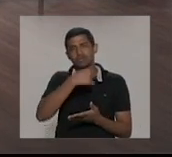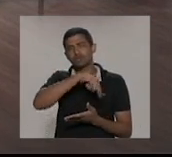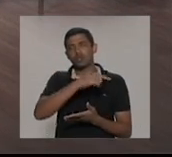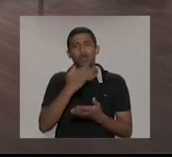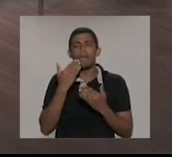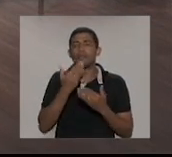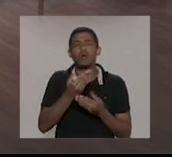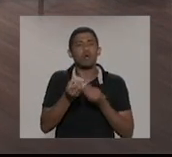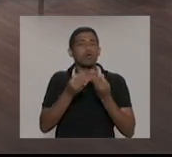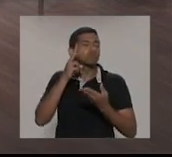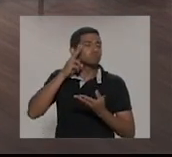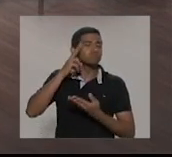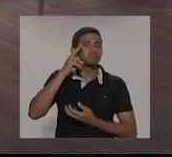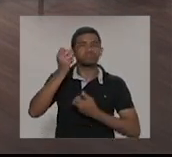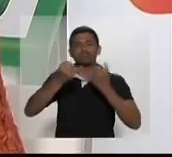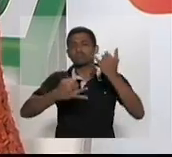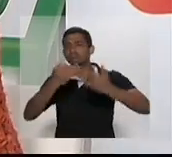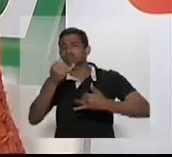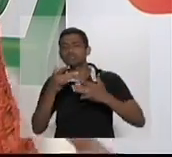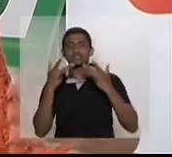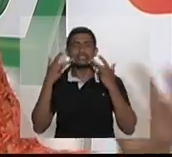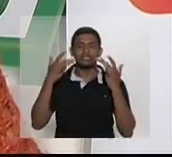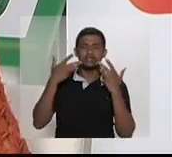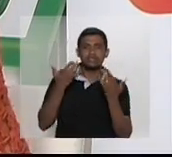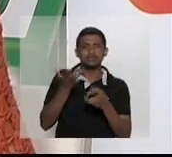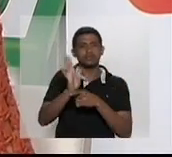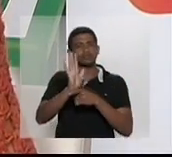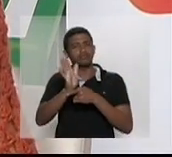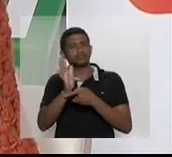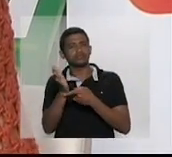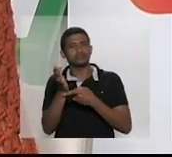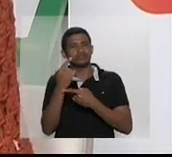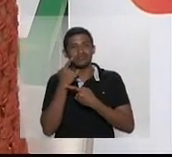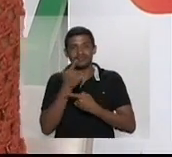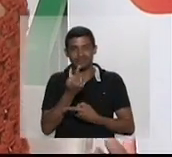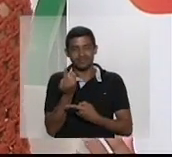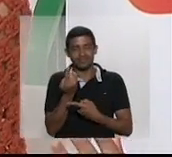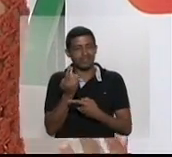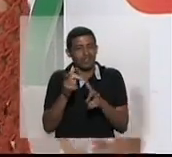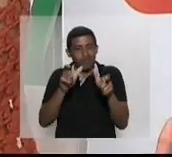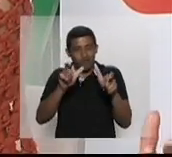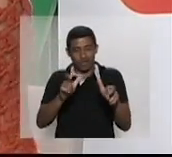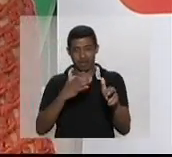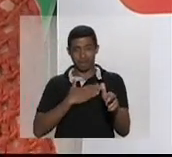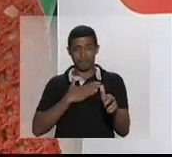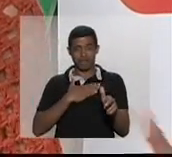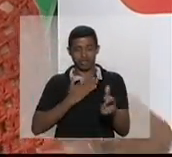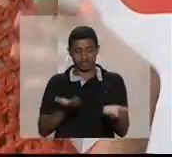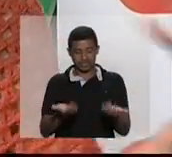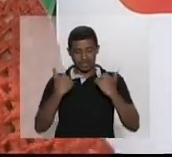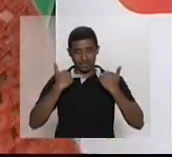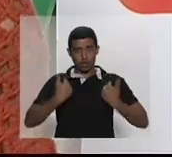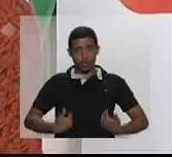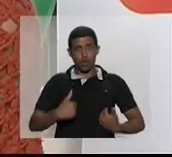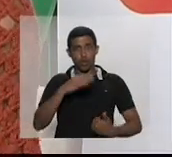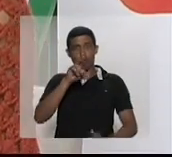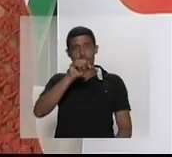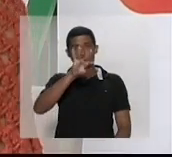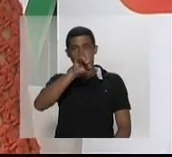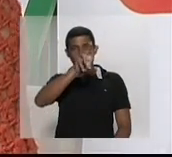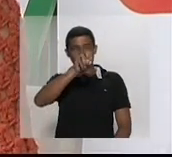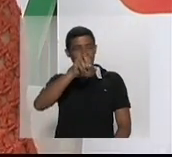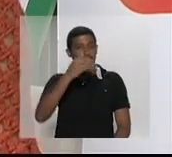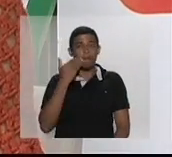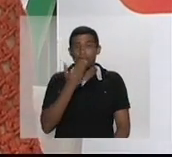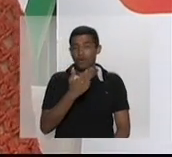a contação de histórias, e eu faço isso com teatro, com cinema. Então esse lugar meu que faz é o meu